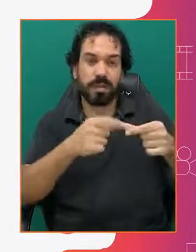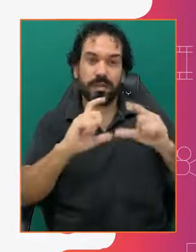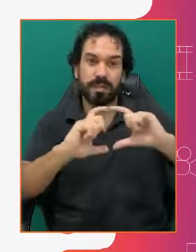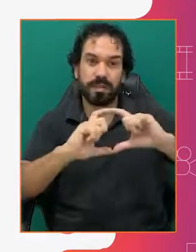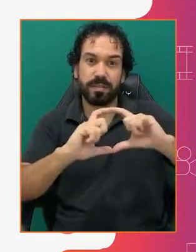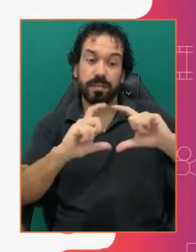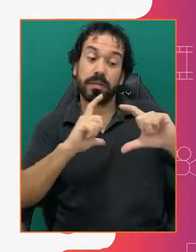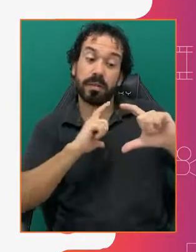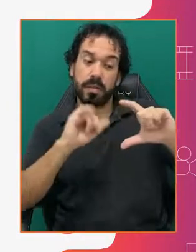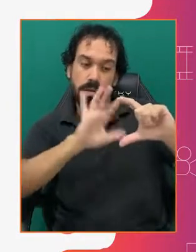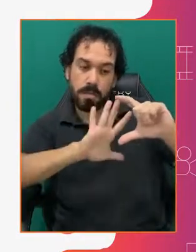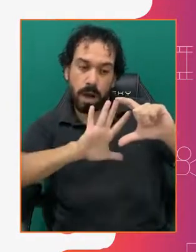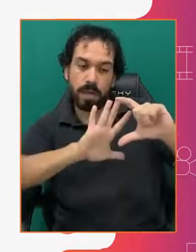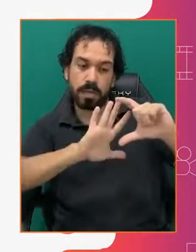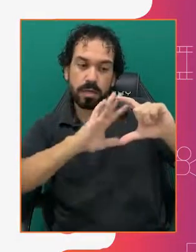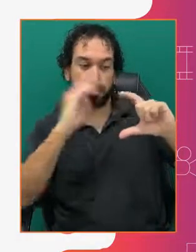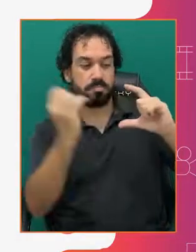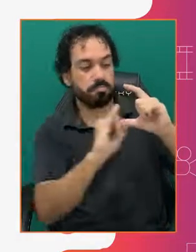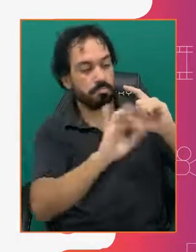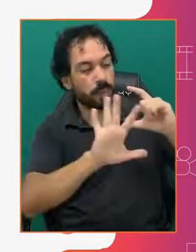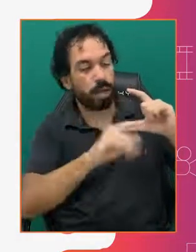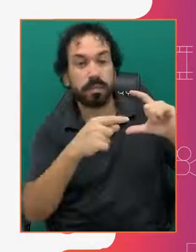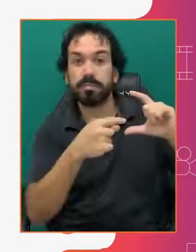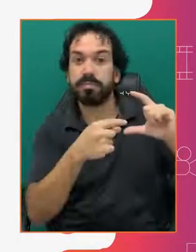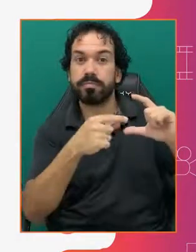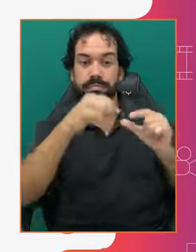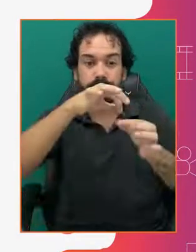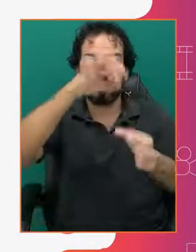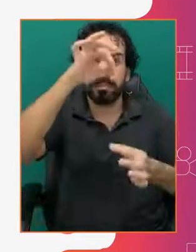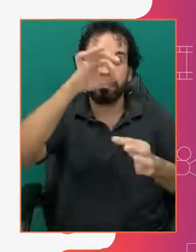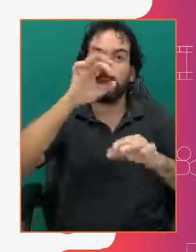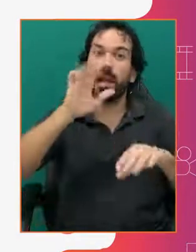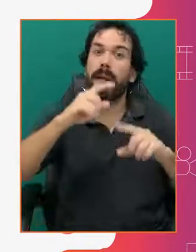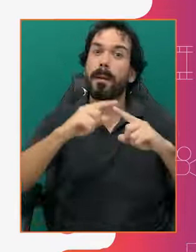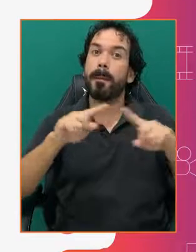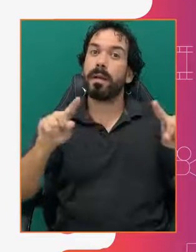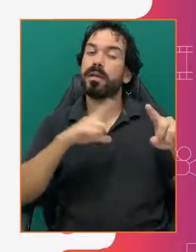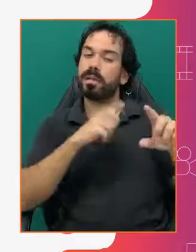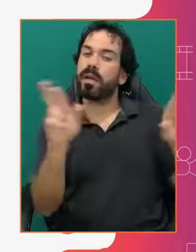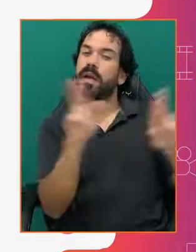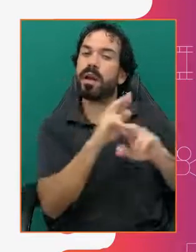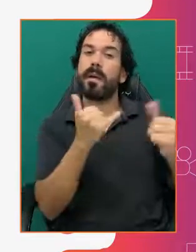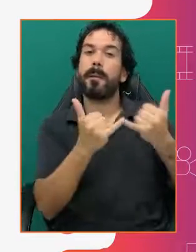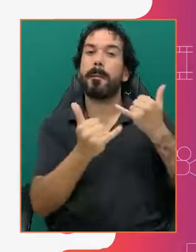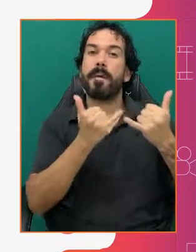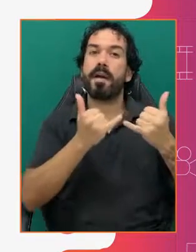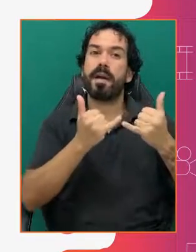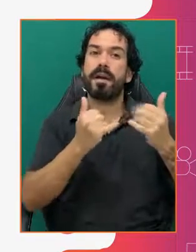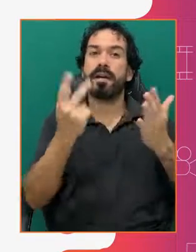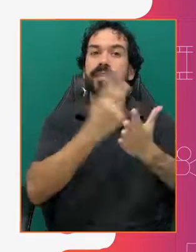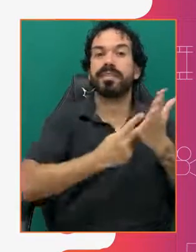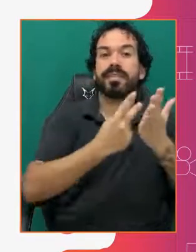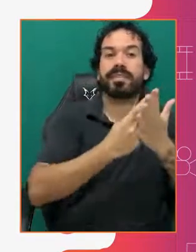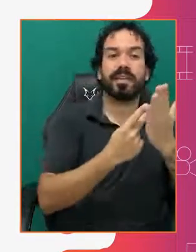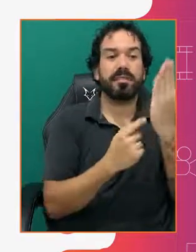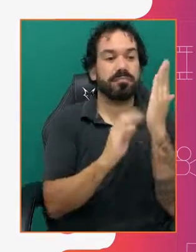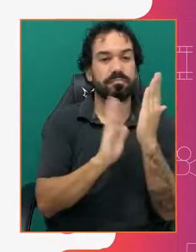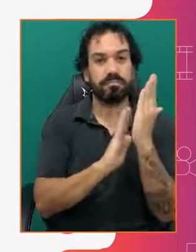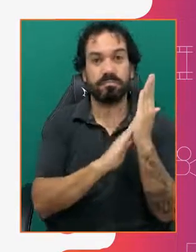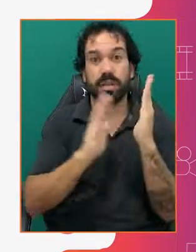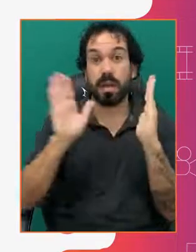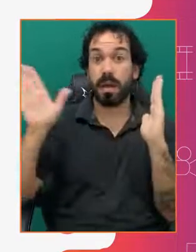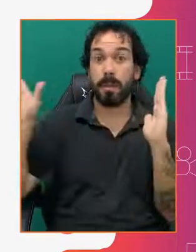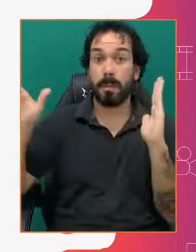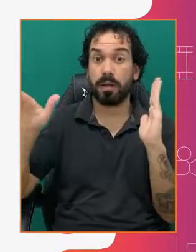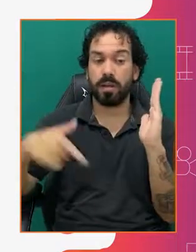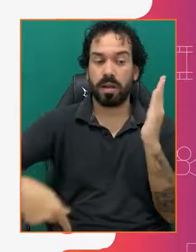tem uma imagem na frente e outra no verso, mas geralmente tem alguma relação entre elas, como por exemplo desenhar de um lado um